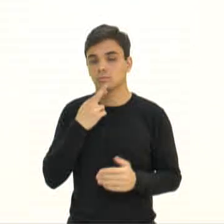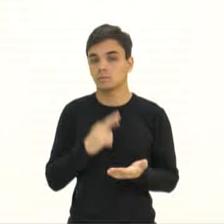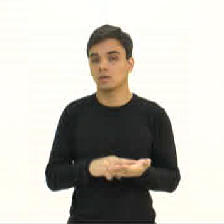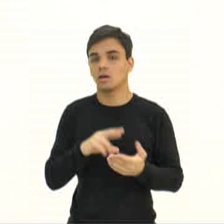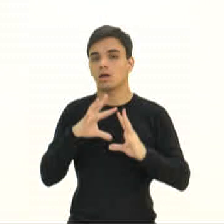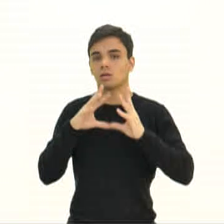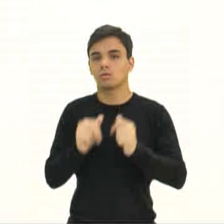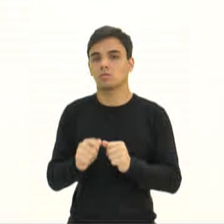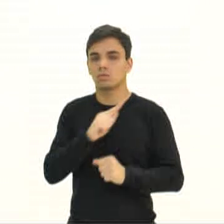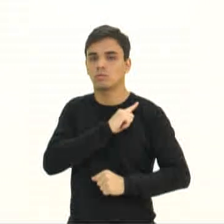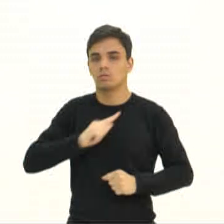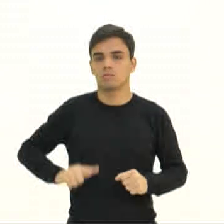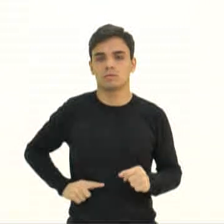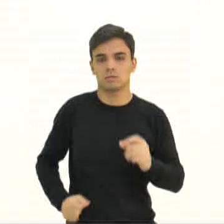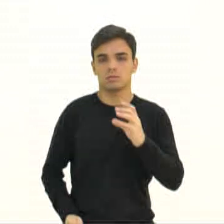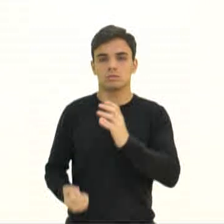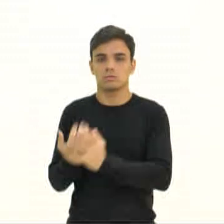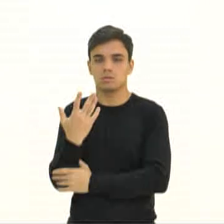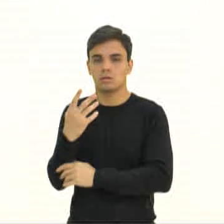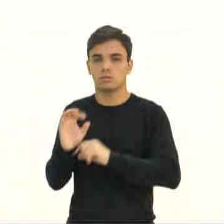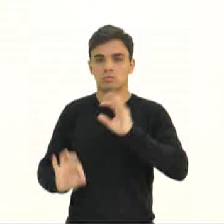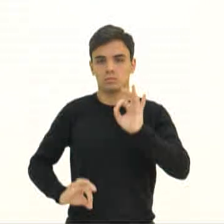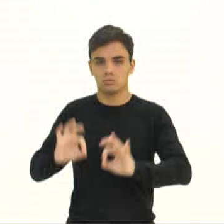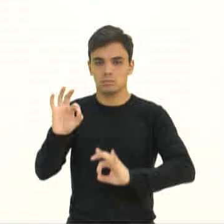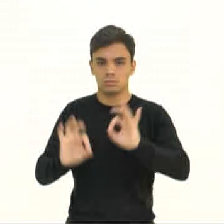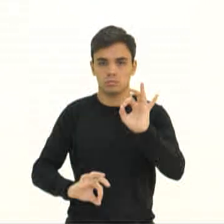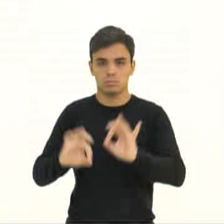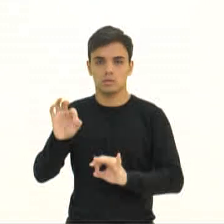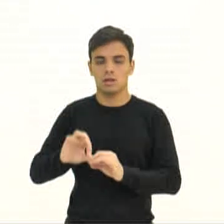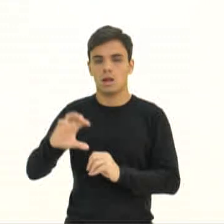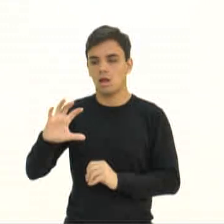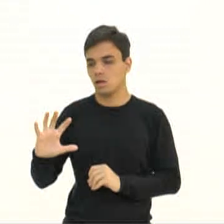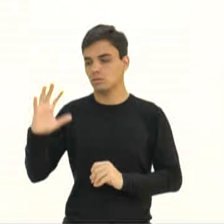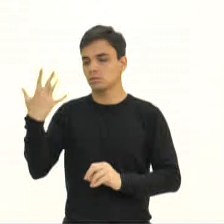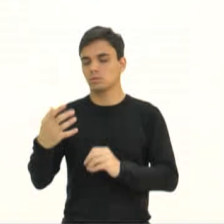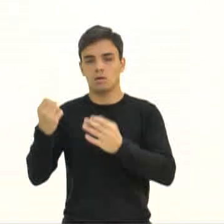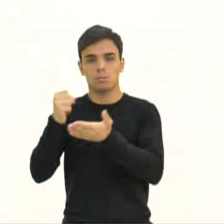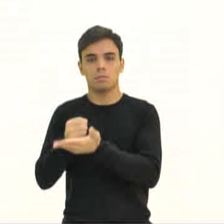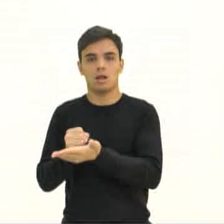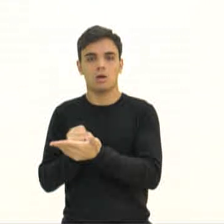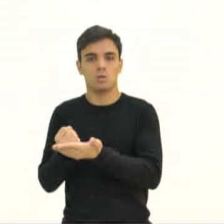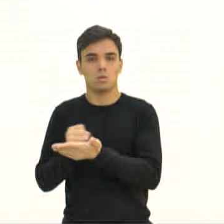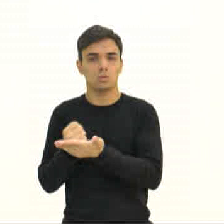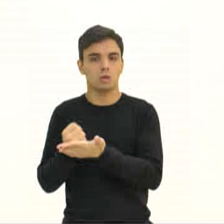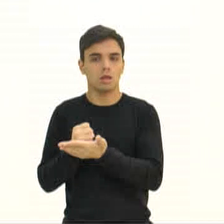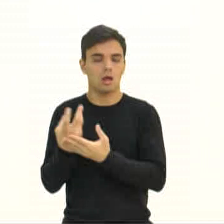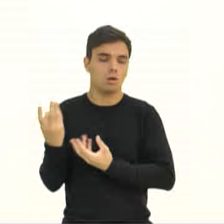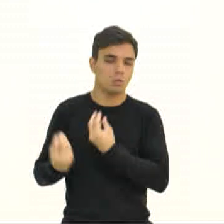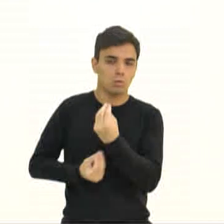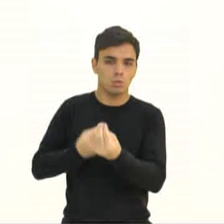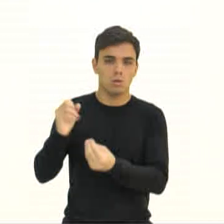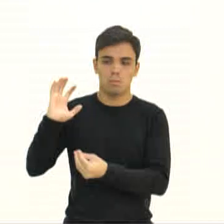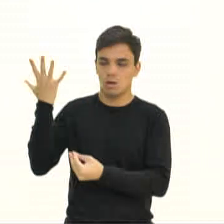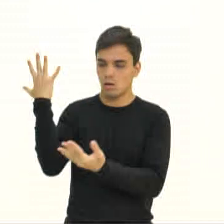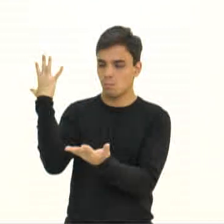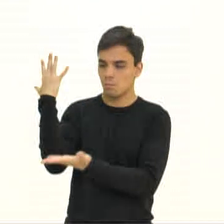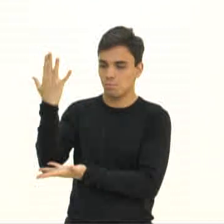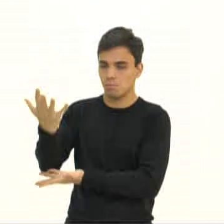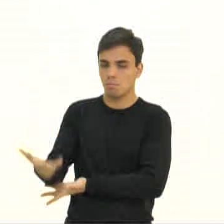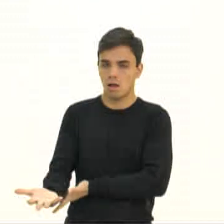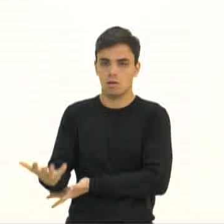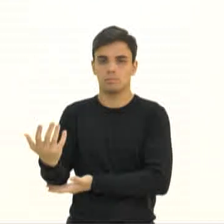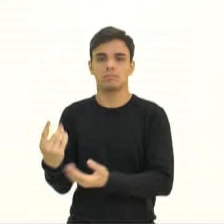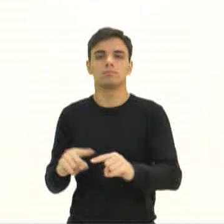cria o quê? Um plano de ação para preservar ali ou para controlar o desmatamento na região da caatinga. E qual é